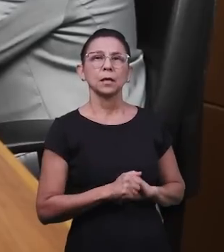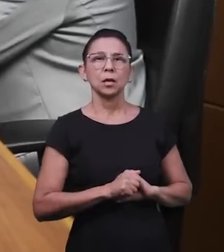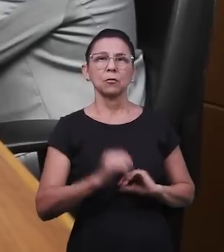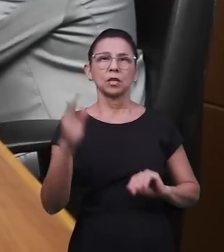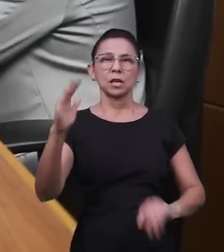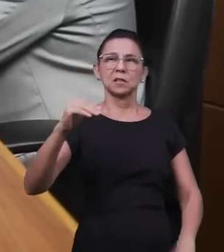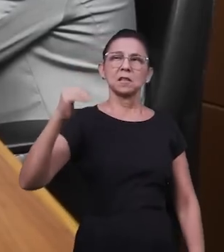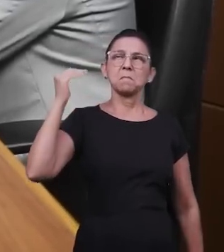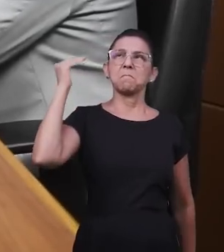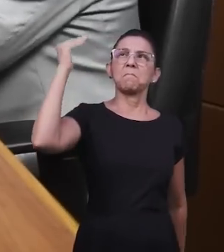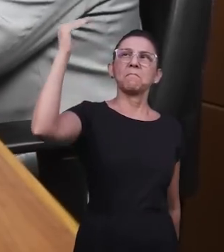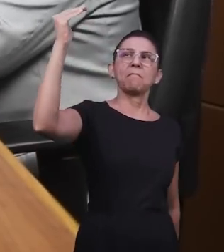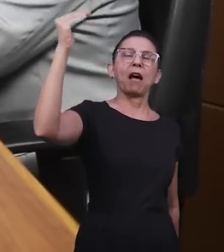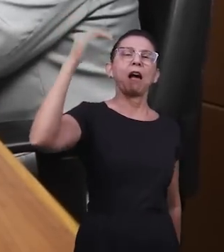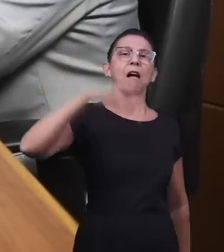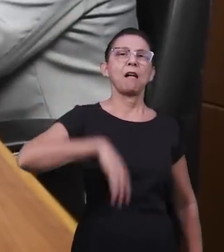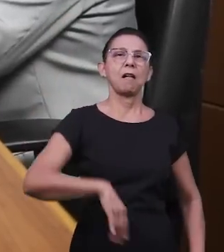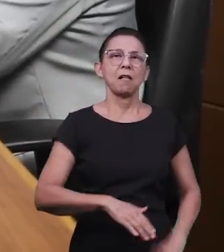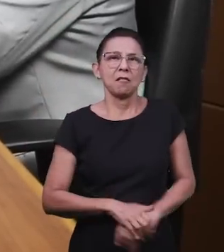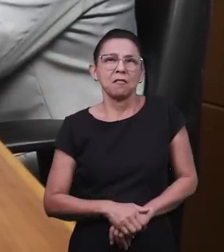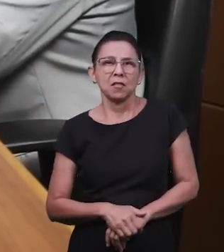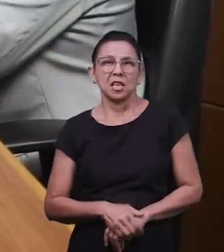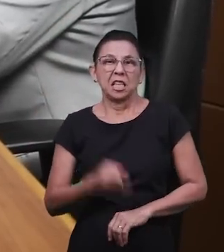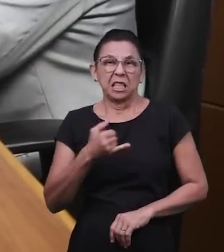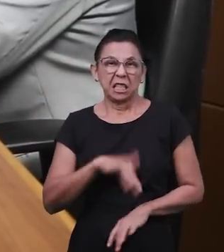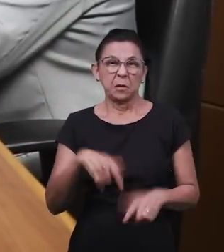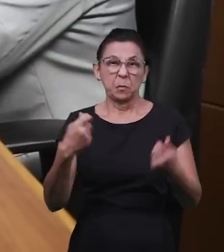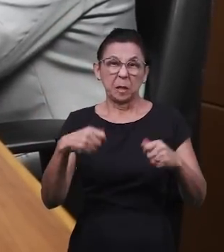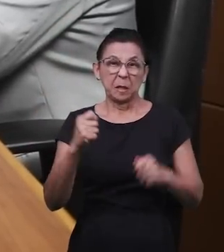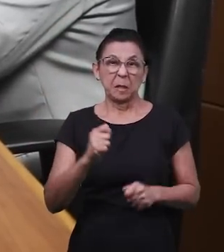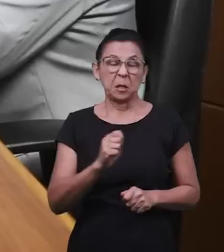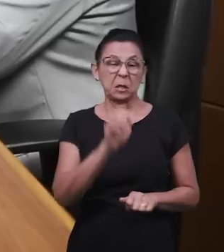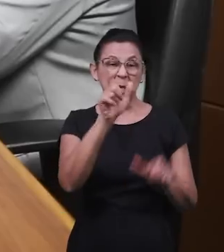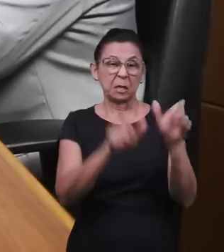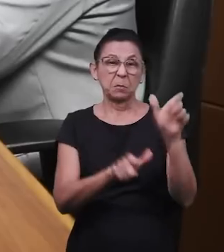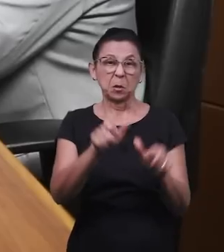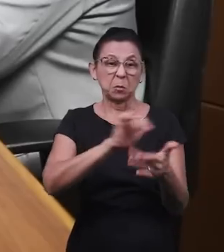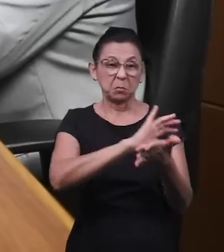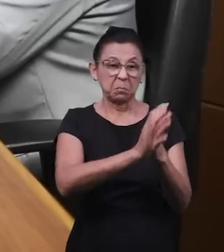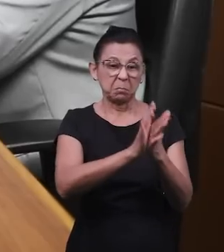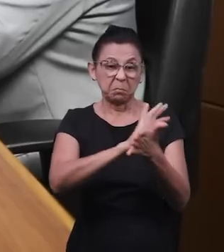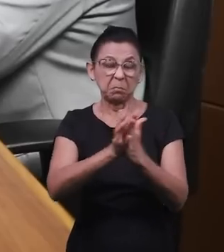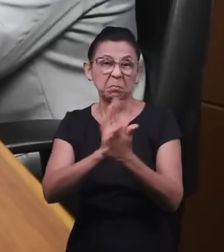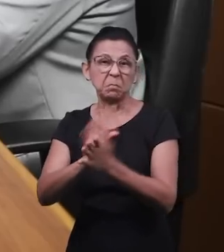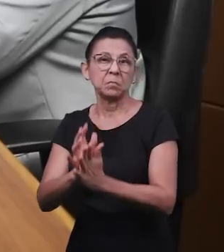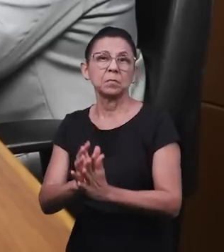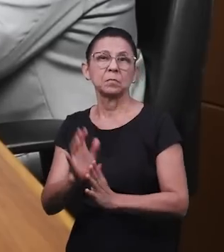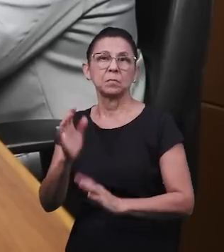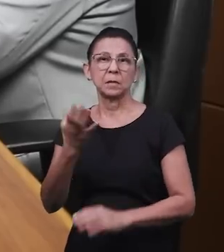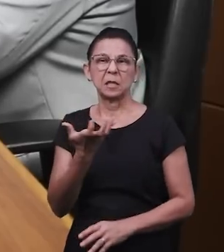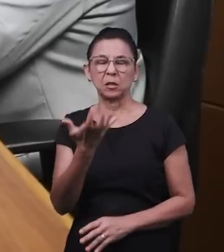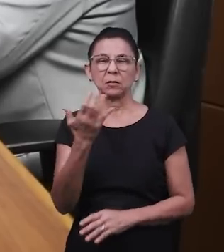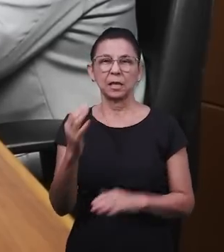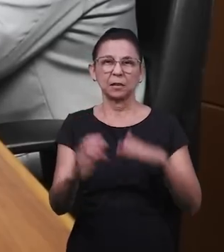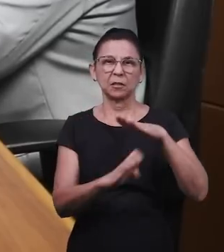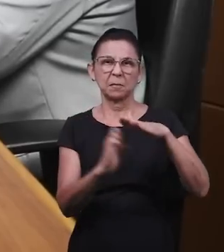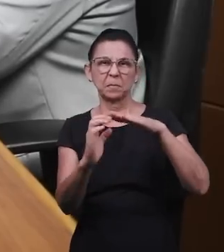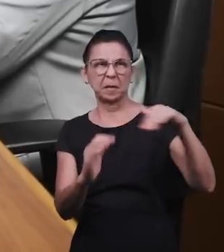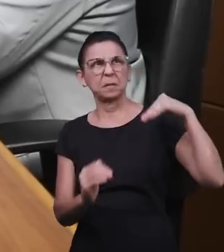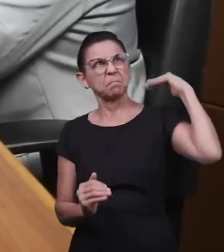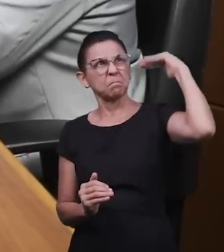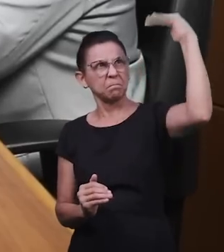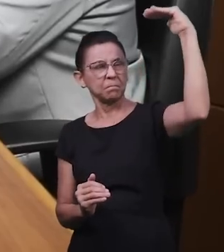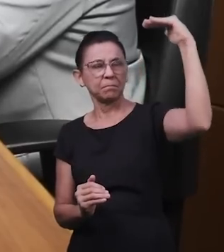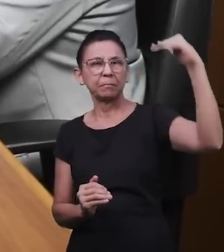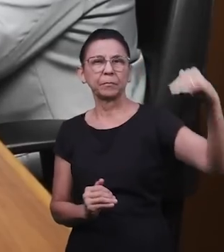né? Na igreja, no seu local de trabalho, na sua vida, ele quer de qualquer forma prejudicar os